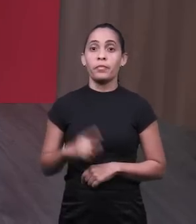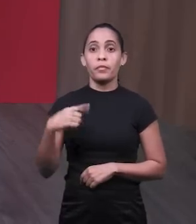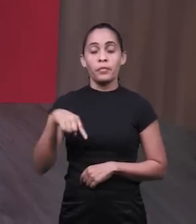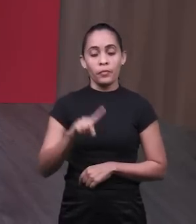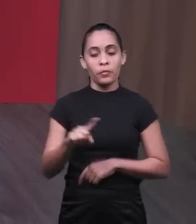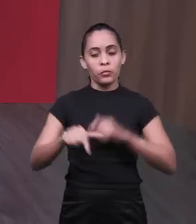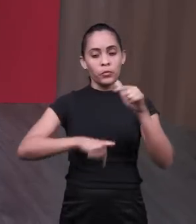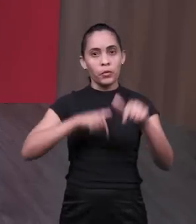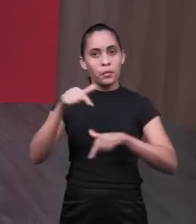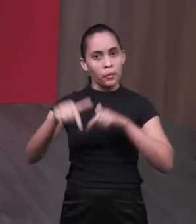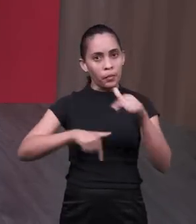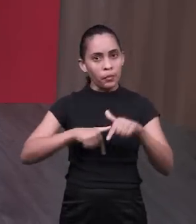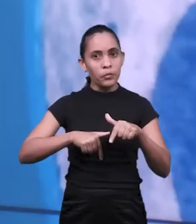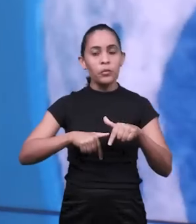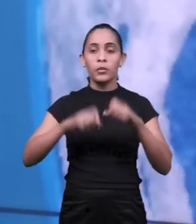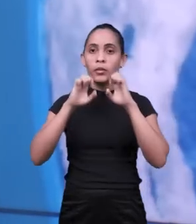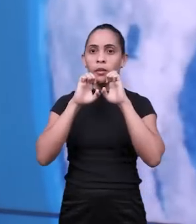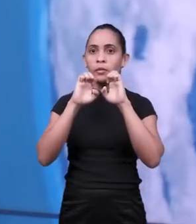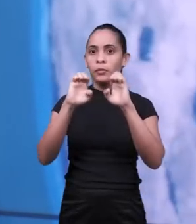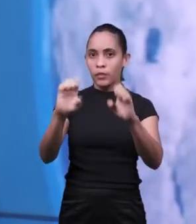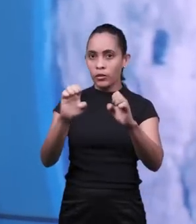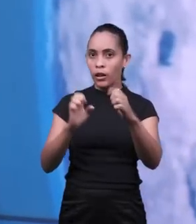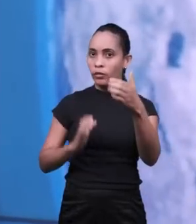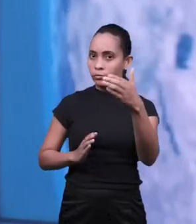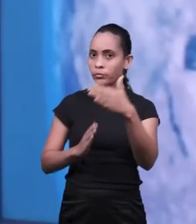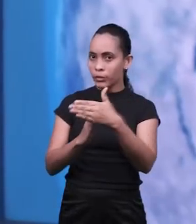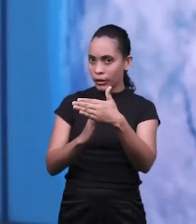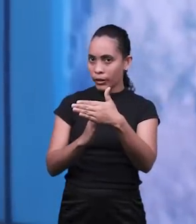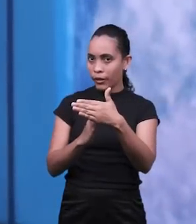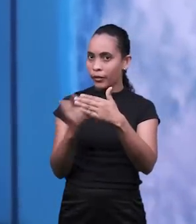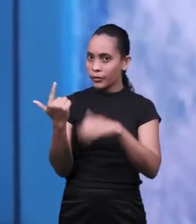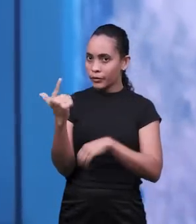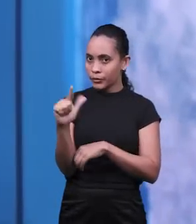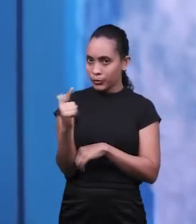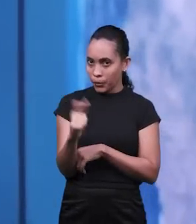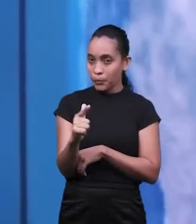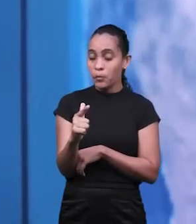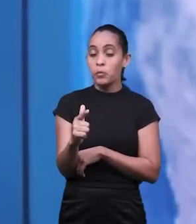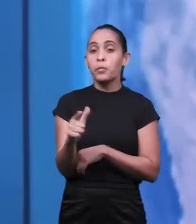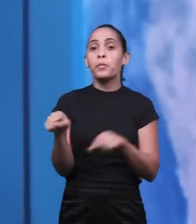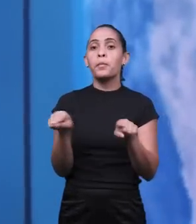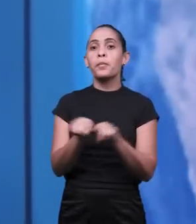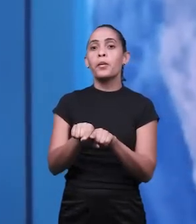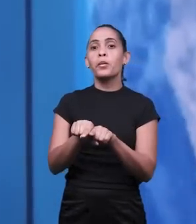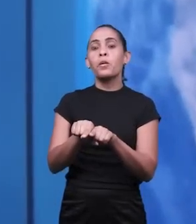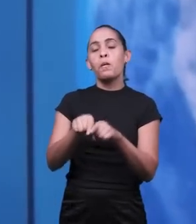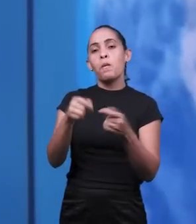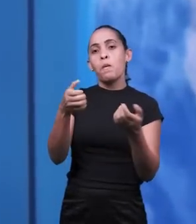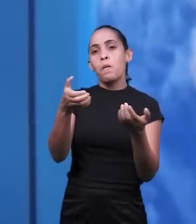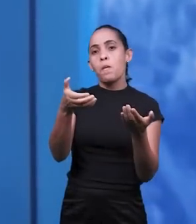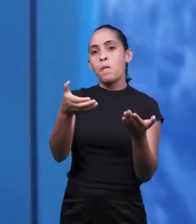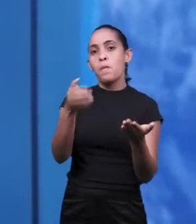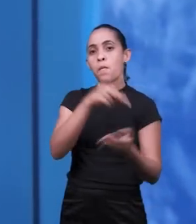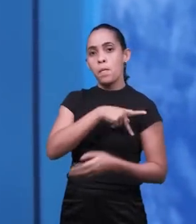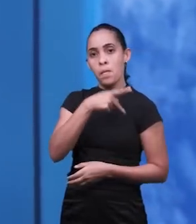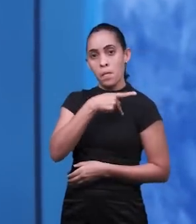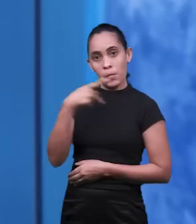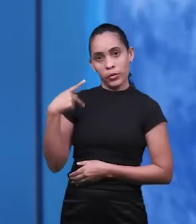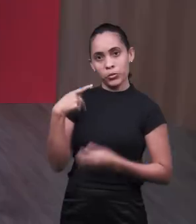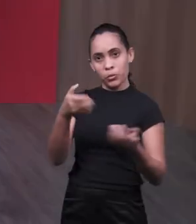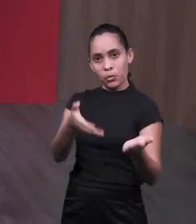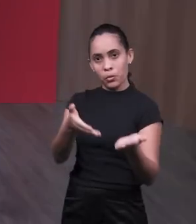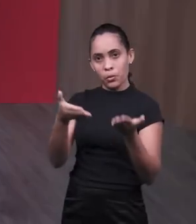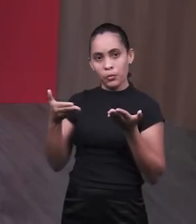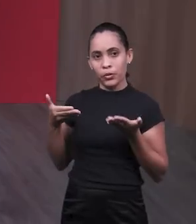que é o Evangelho Sem Fronteiras. Amém. E gostaríamos de apresentar hoje o nosso pastor convidado, que é o pastor Sérgio